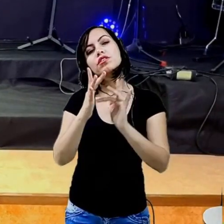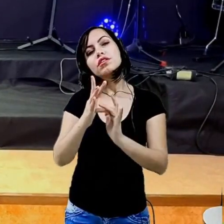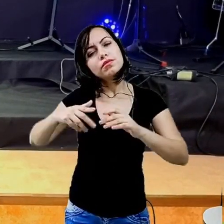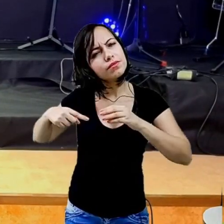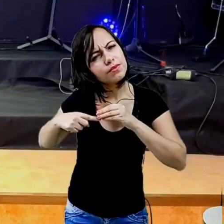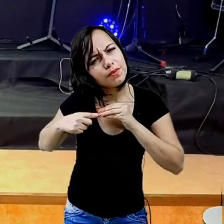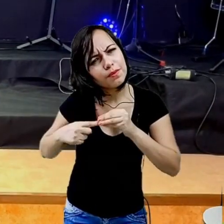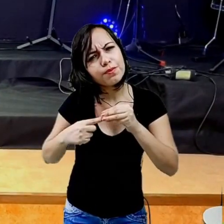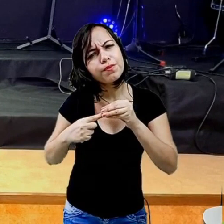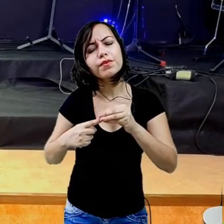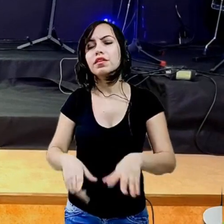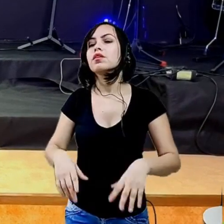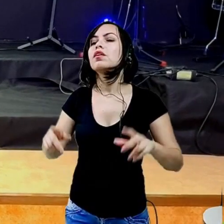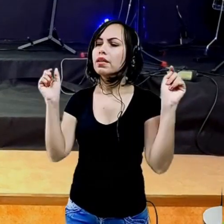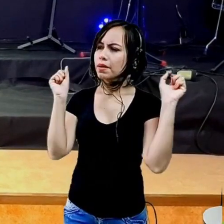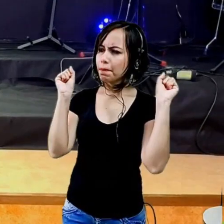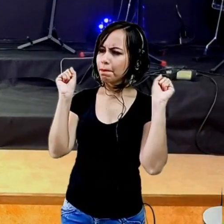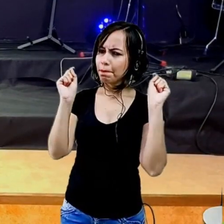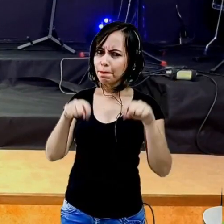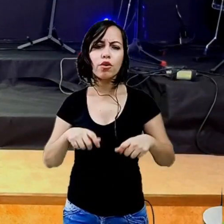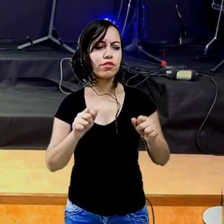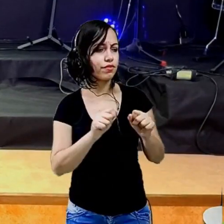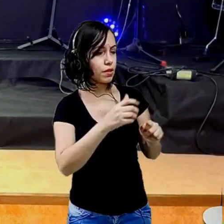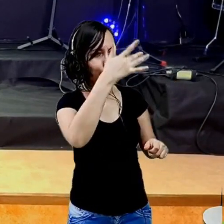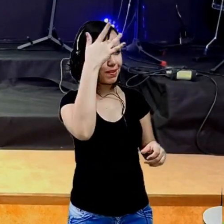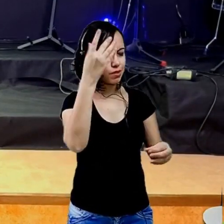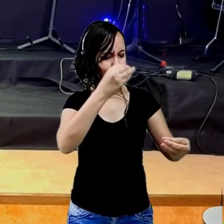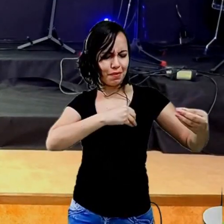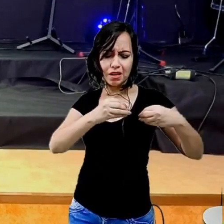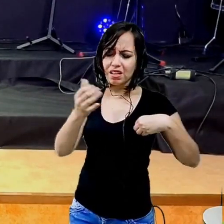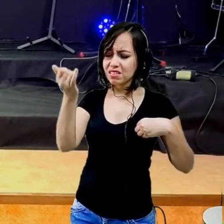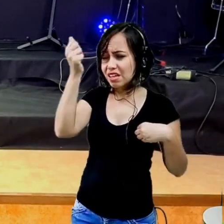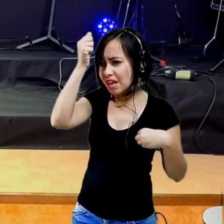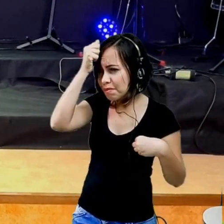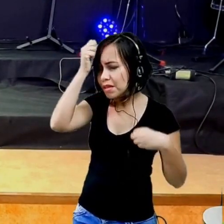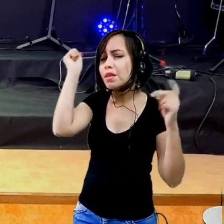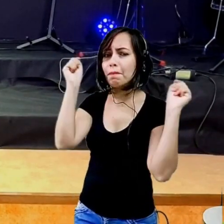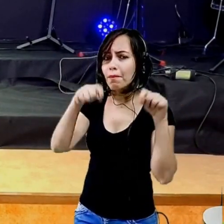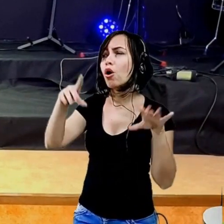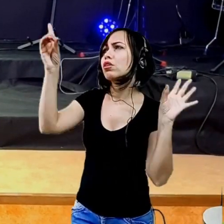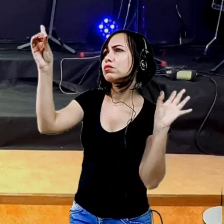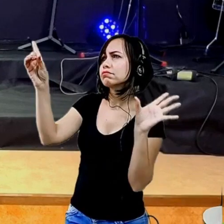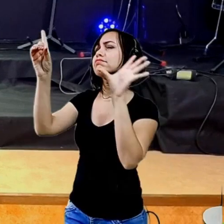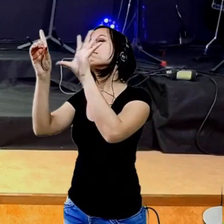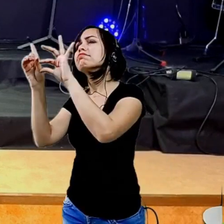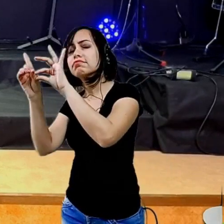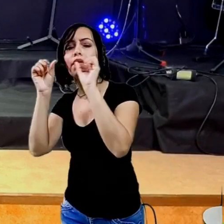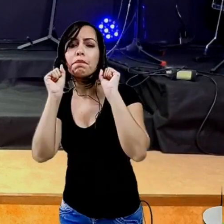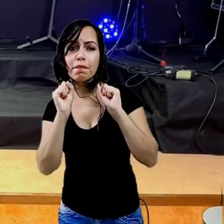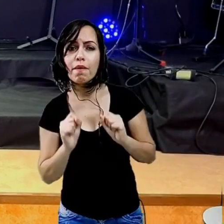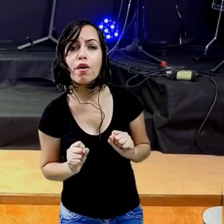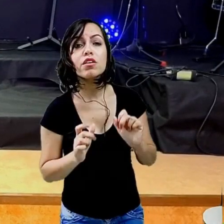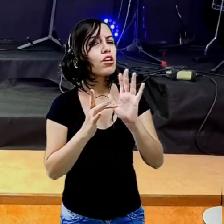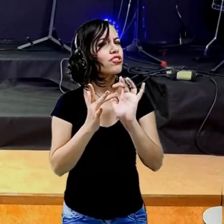que pode levar um pecador justificado a Deus. Jesus é o único, é